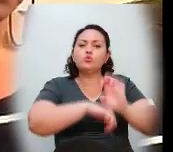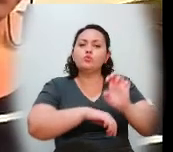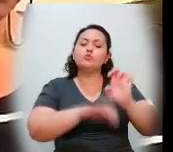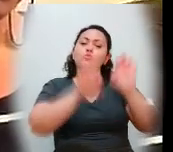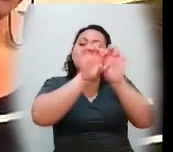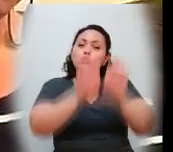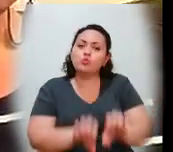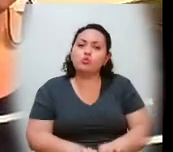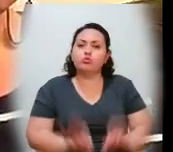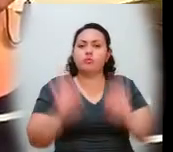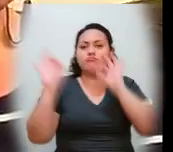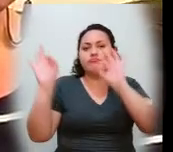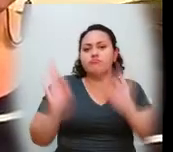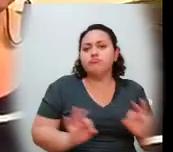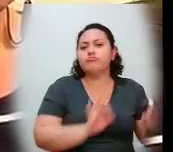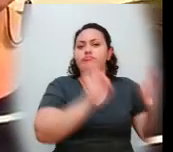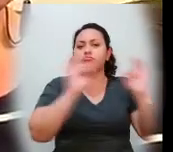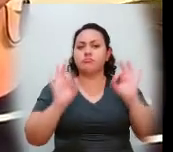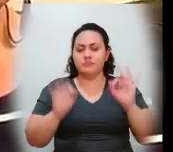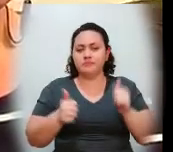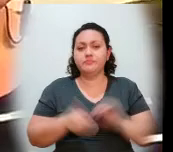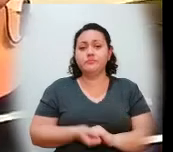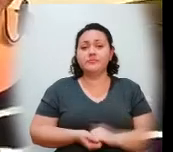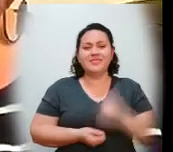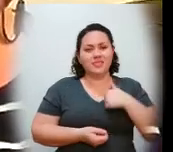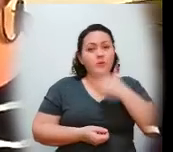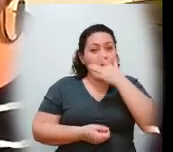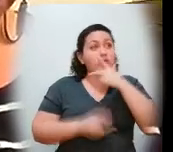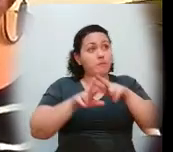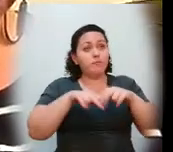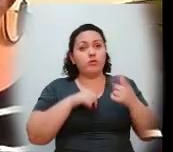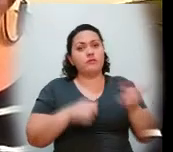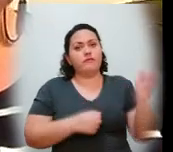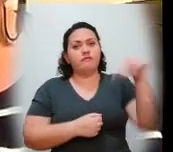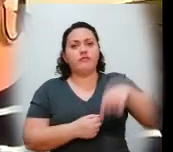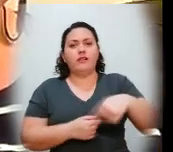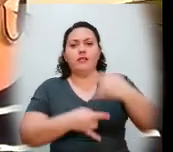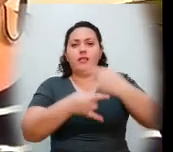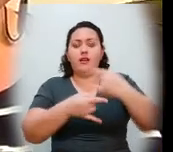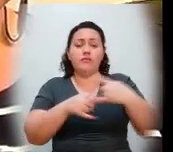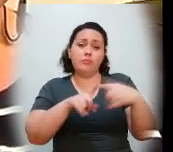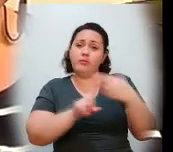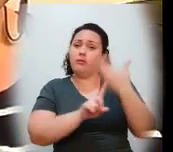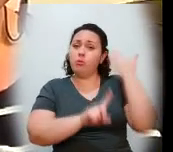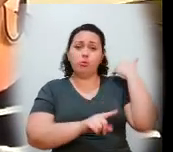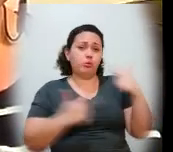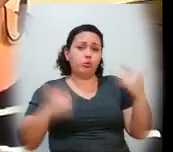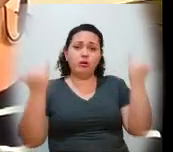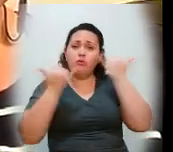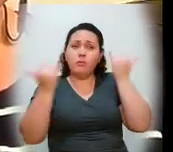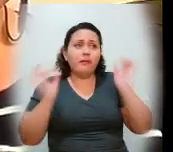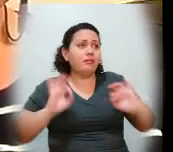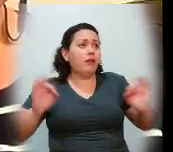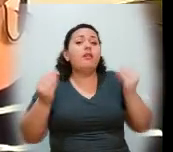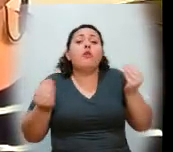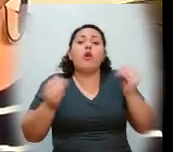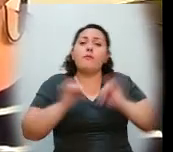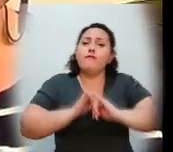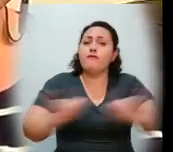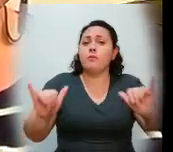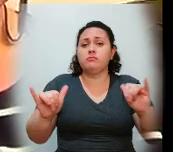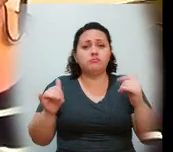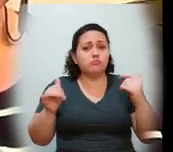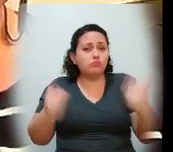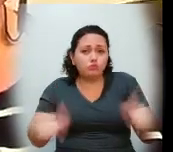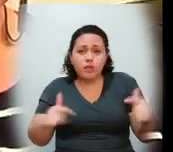isso que agora elas vão poder vir conversar com vocês, porque antes eu acho que também, mesmo elas não sabiam, não tinham nem como dar esse tipo de